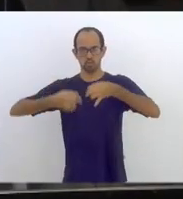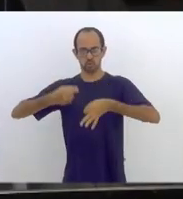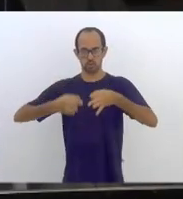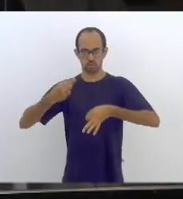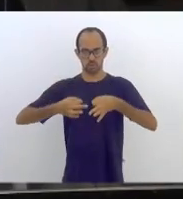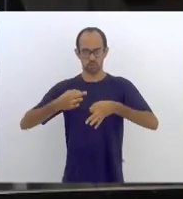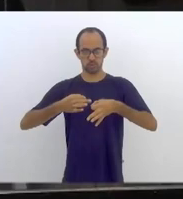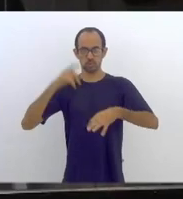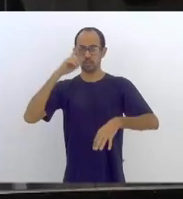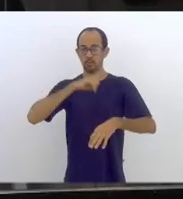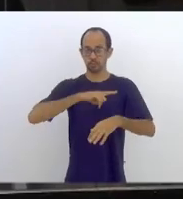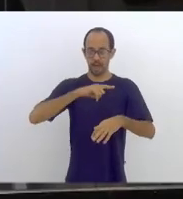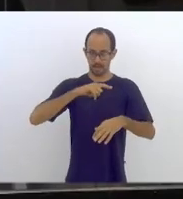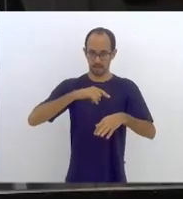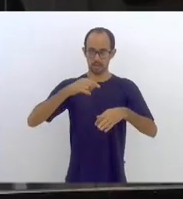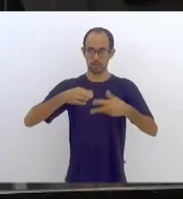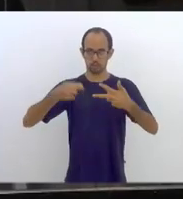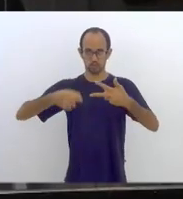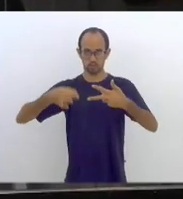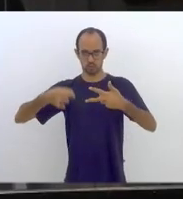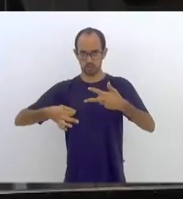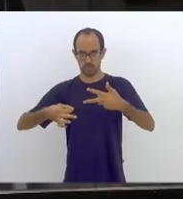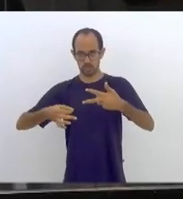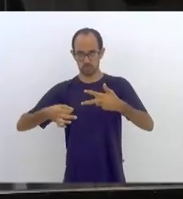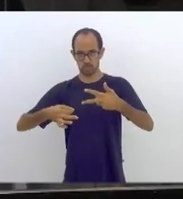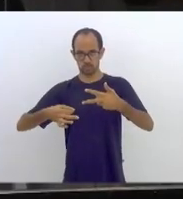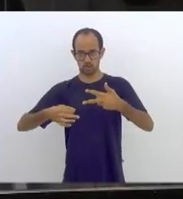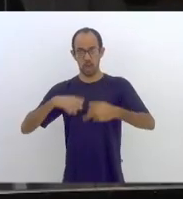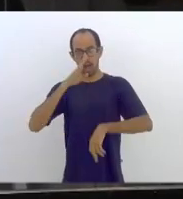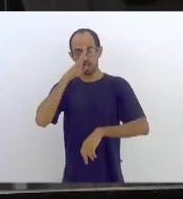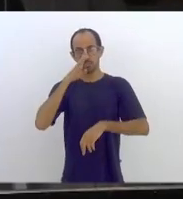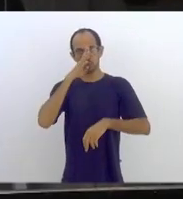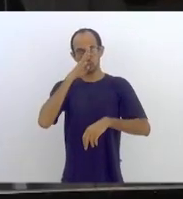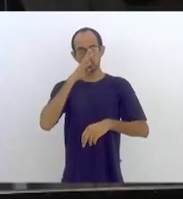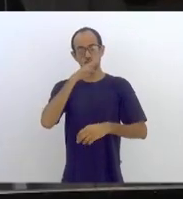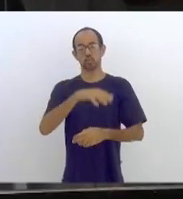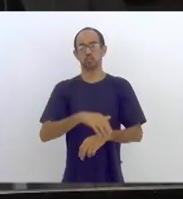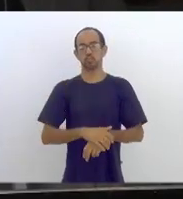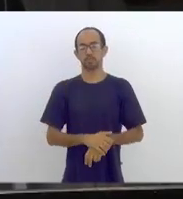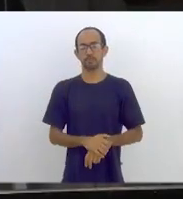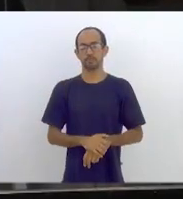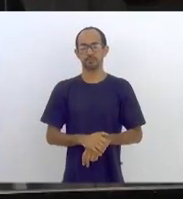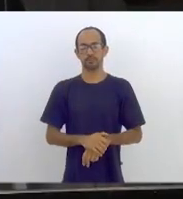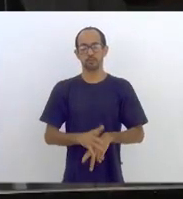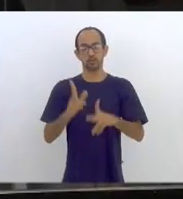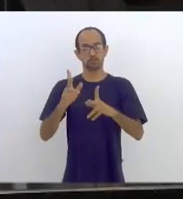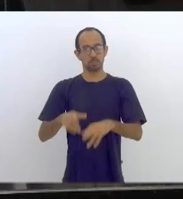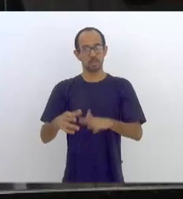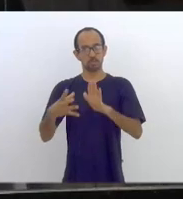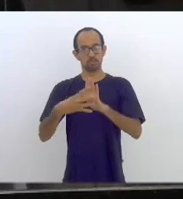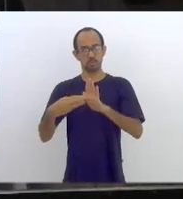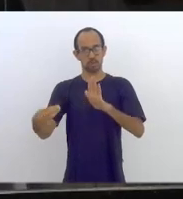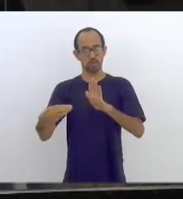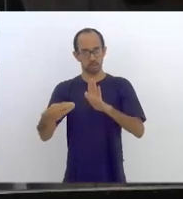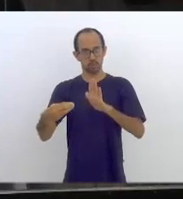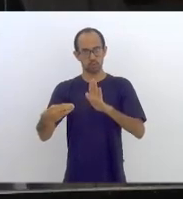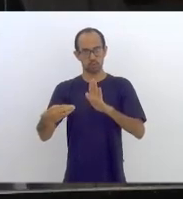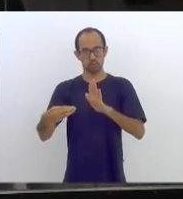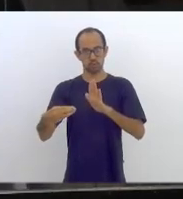erro judiciário completamente absurdo nos mesmos moldes